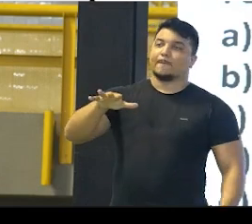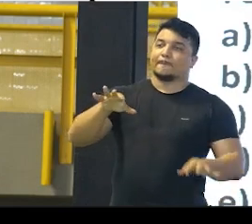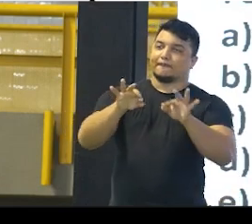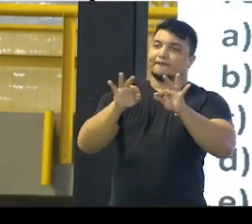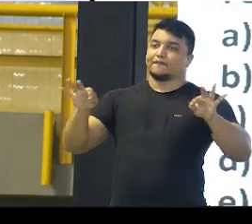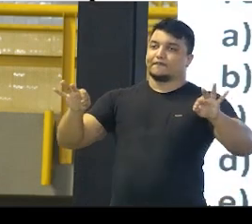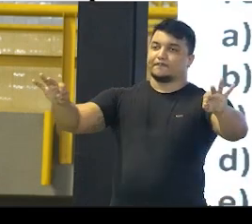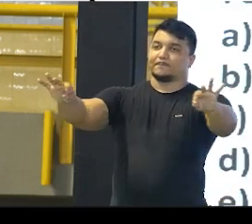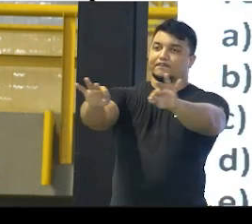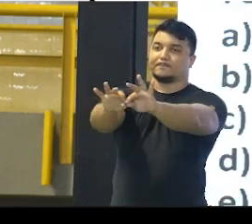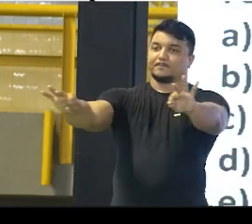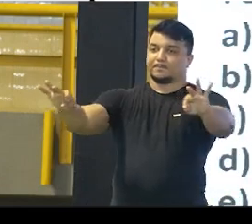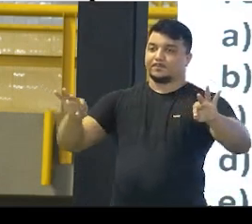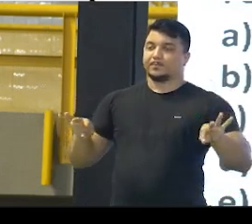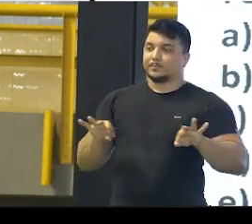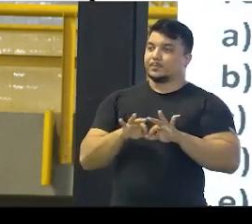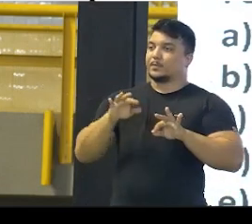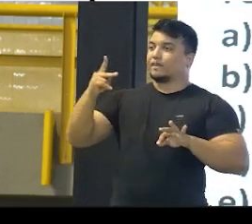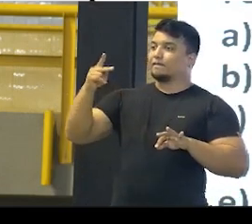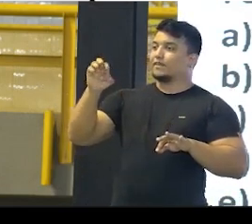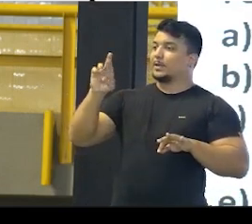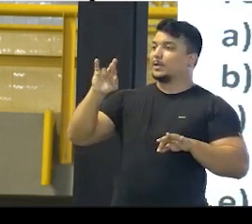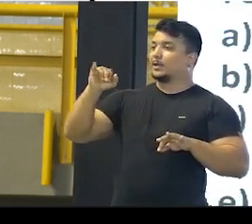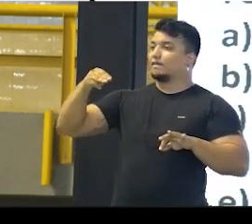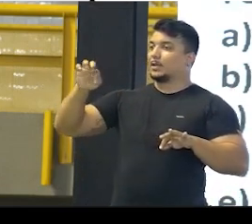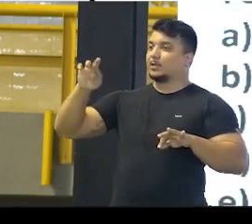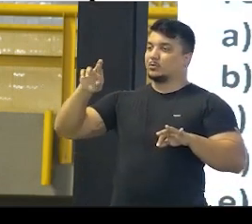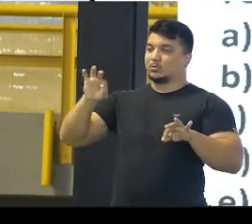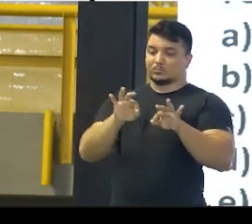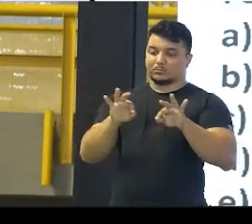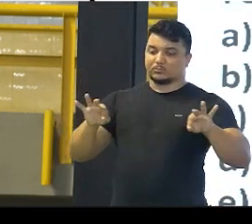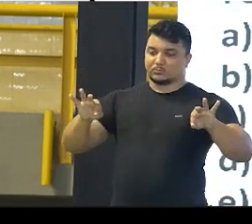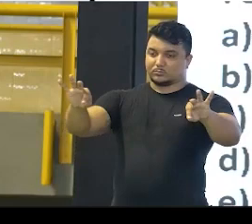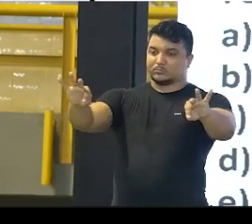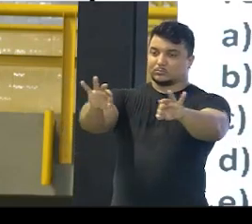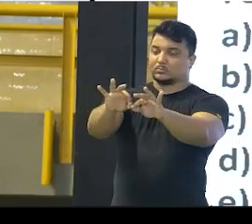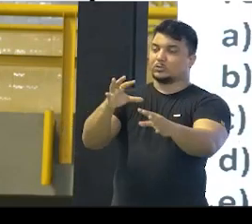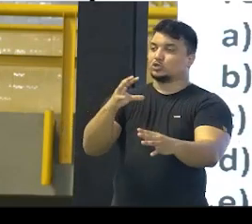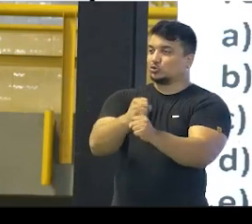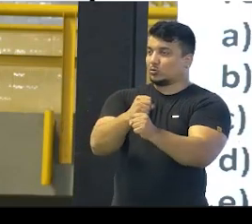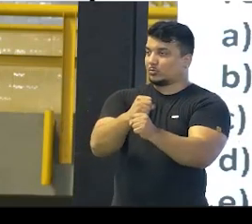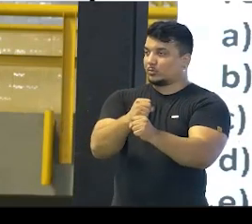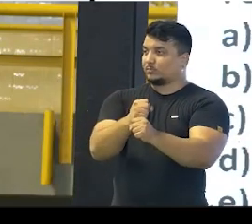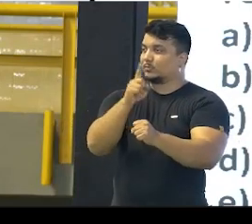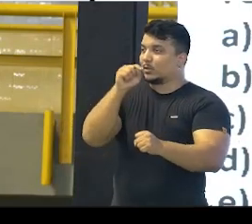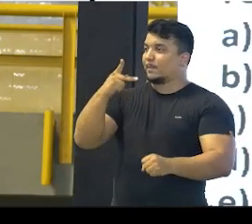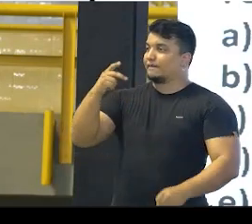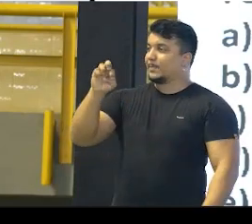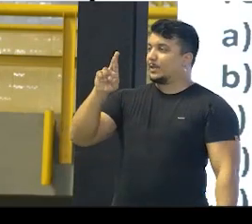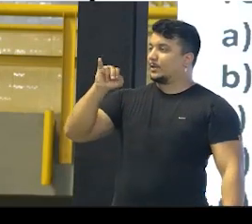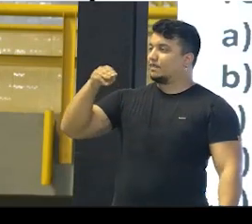Sabendo-se que o dono do terreno, ele quer cercá-lo. Opa!